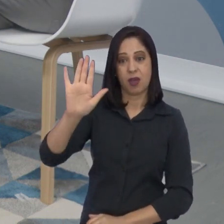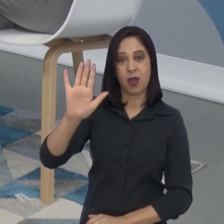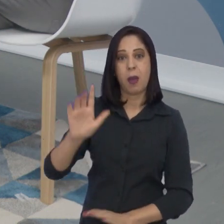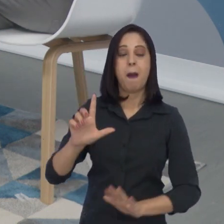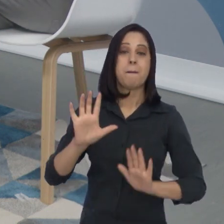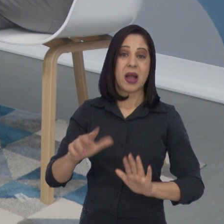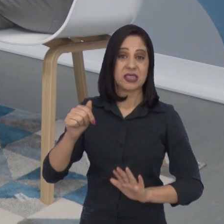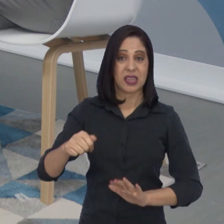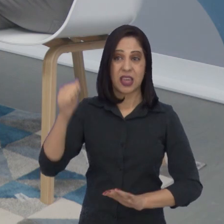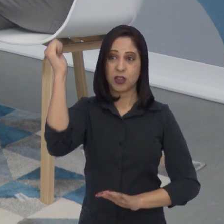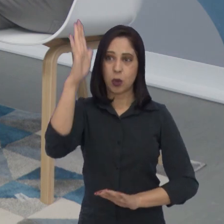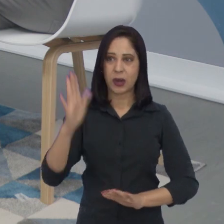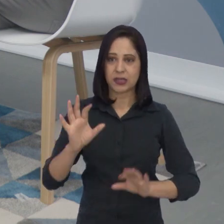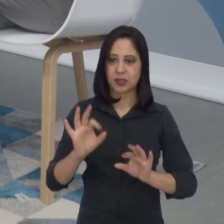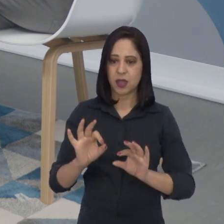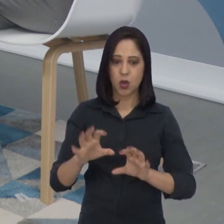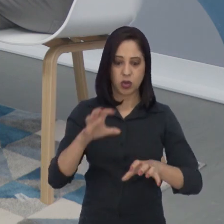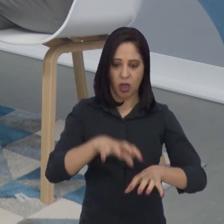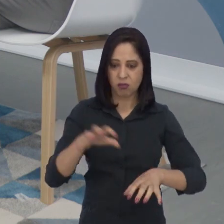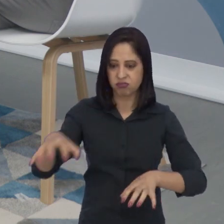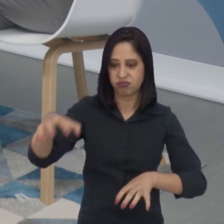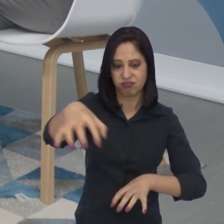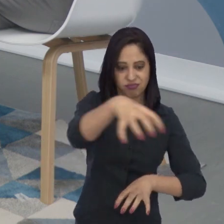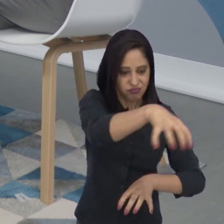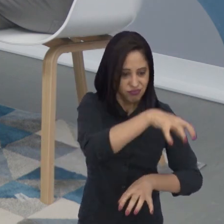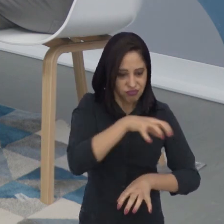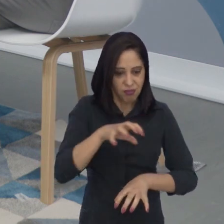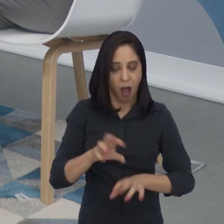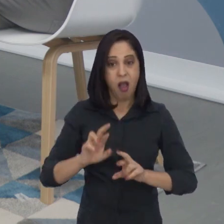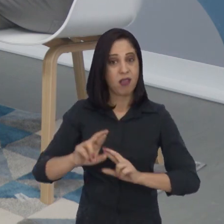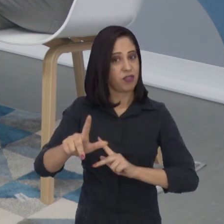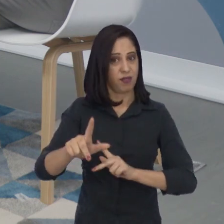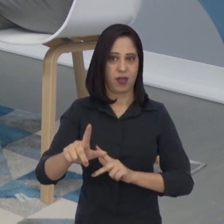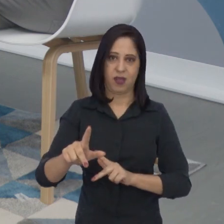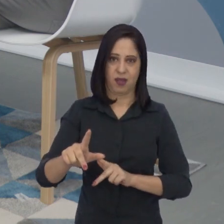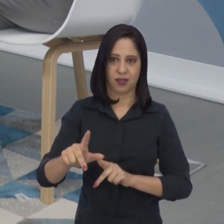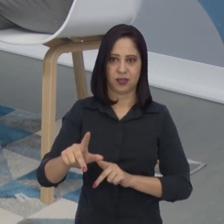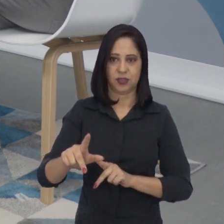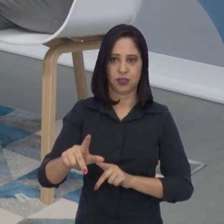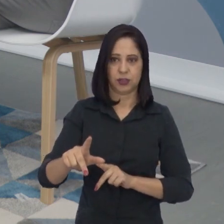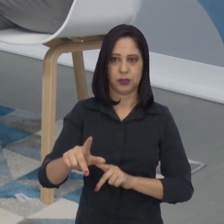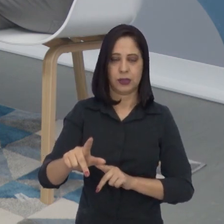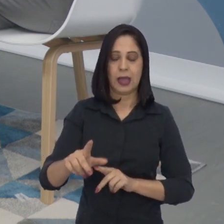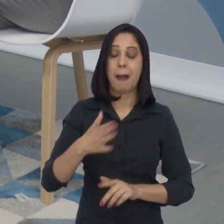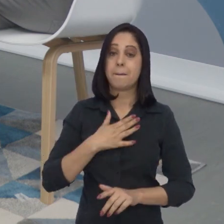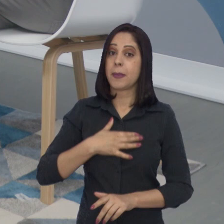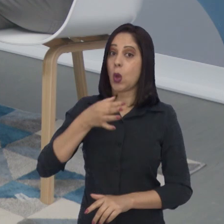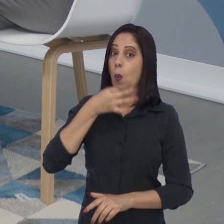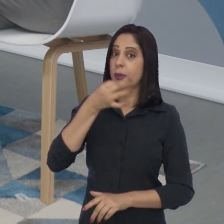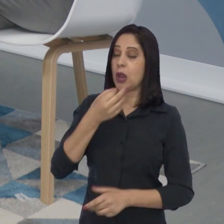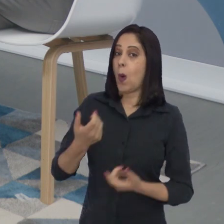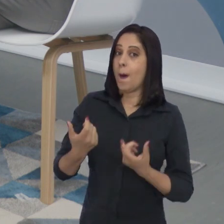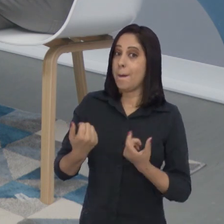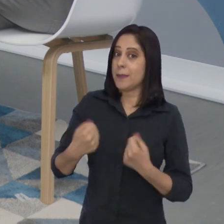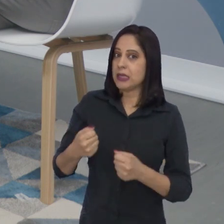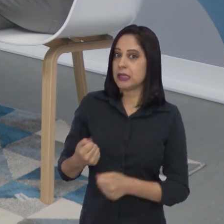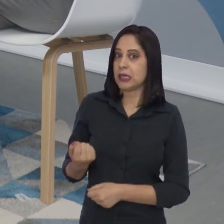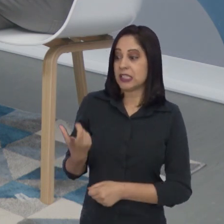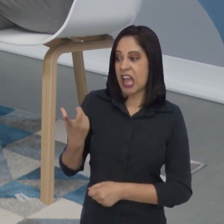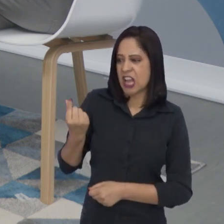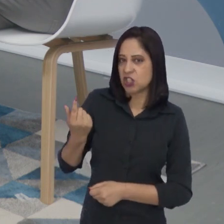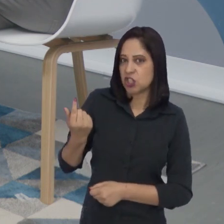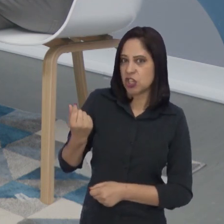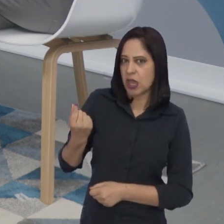diferentes. Então assim, eu defendo que deveria se fazer um grande investimento, talvez isso não